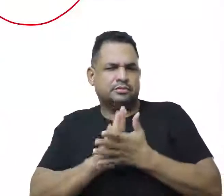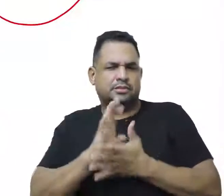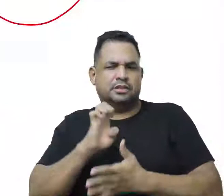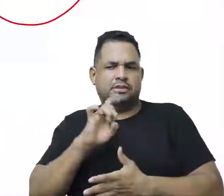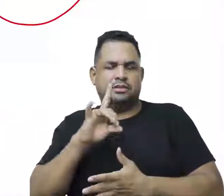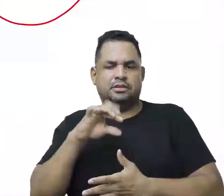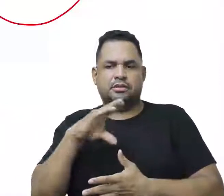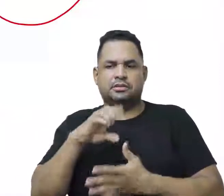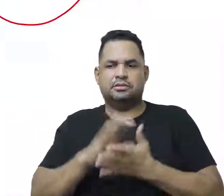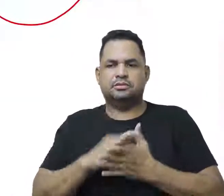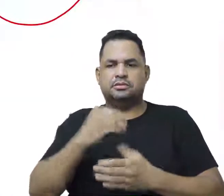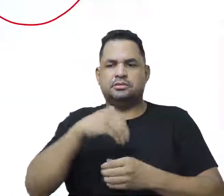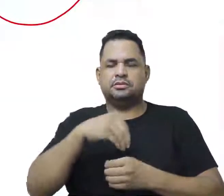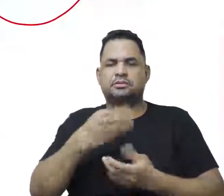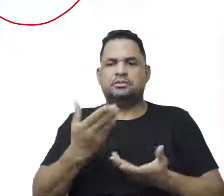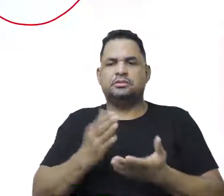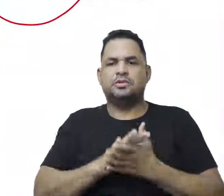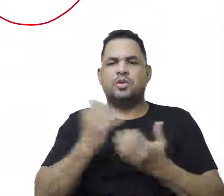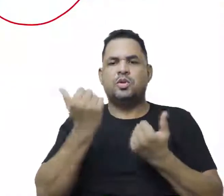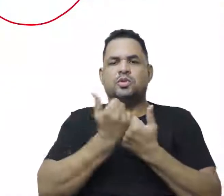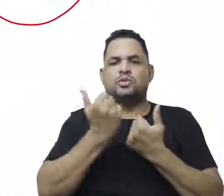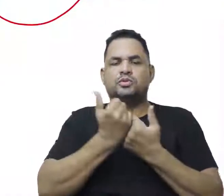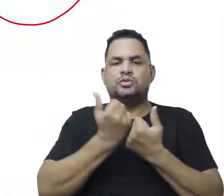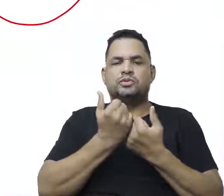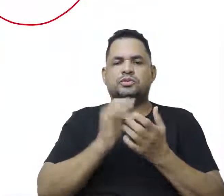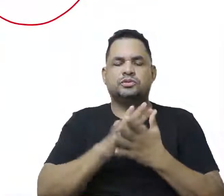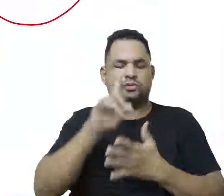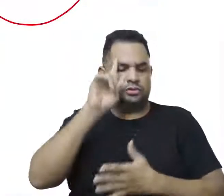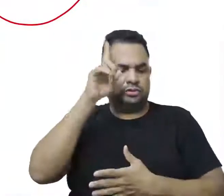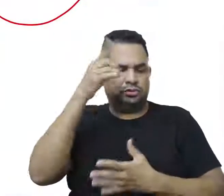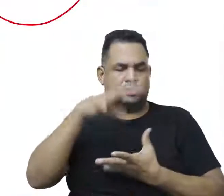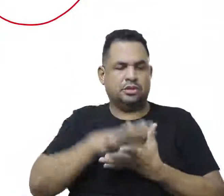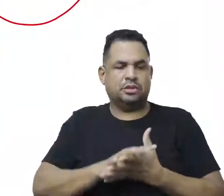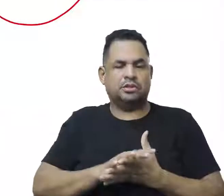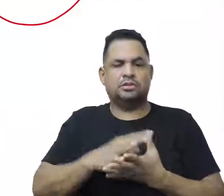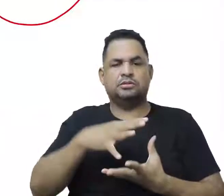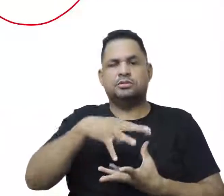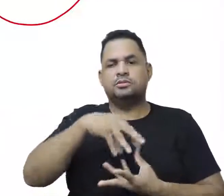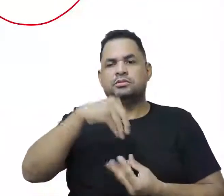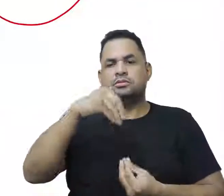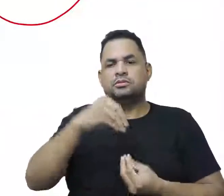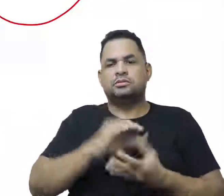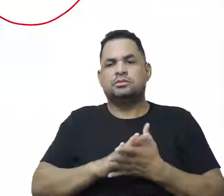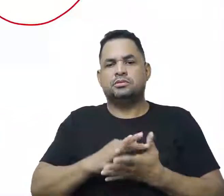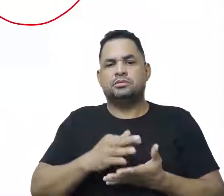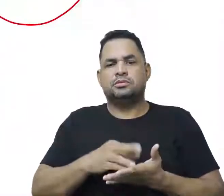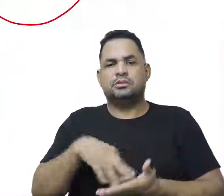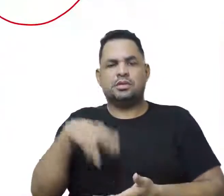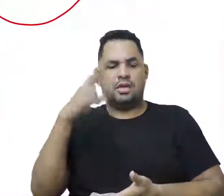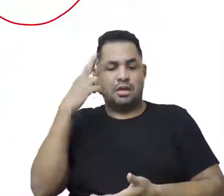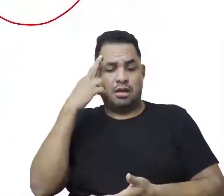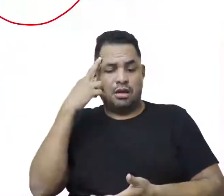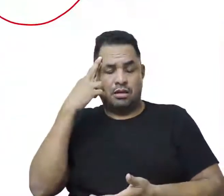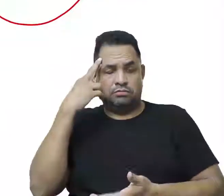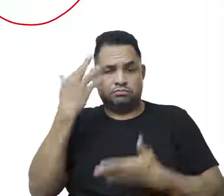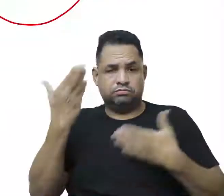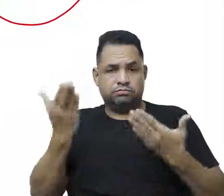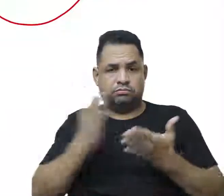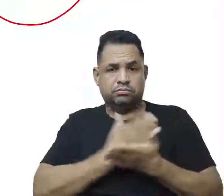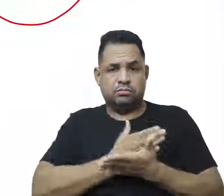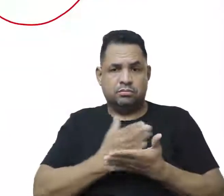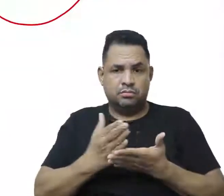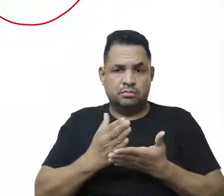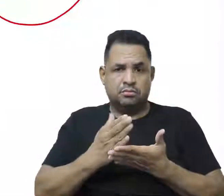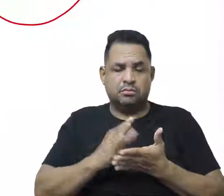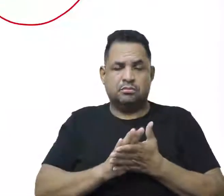Sobrenaturais foram substituídas por ideias e causas abstratas e portanto racional é a é o